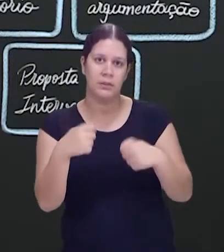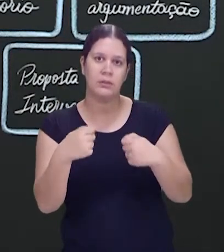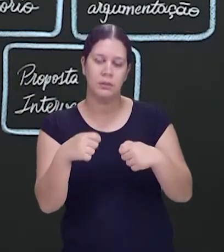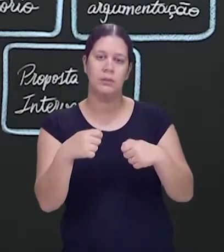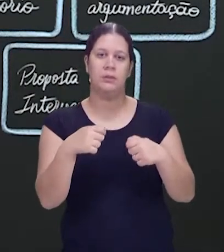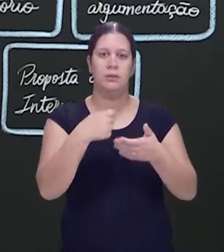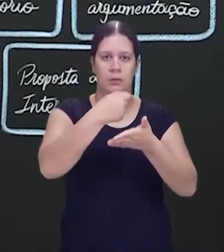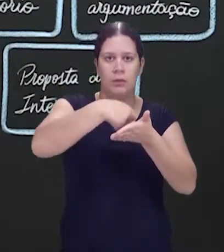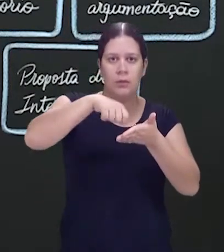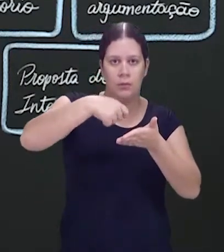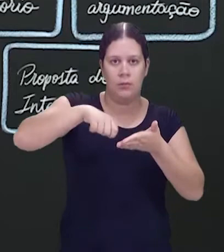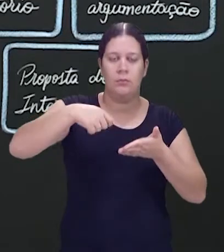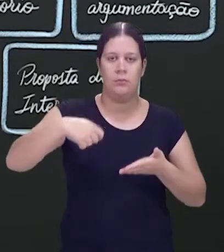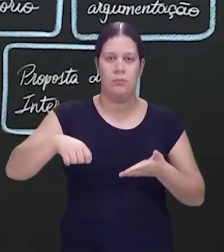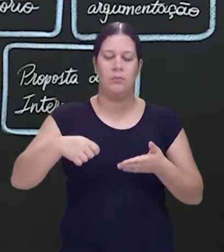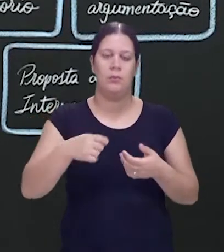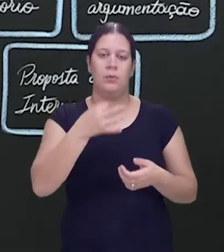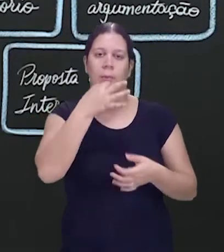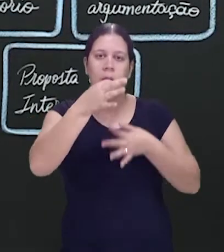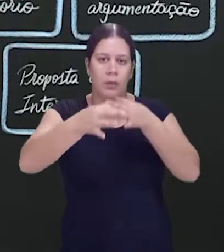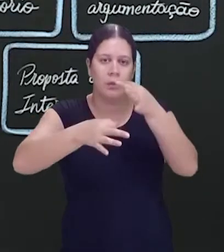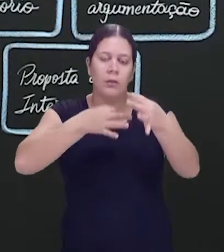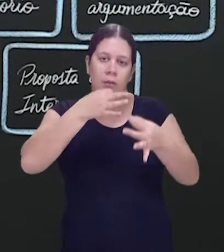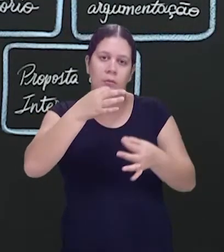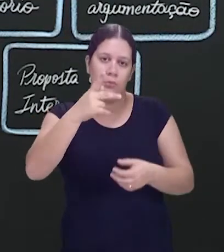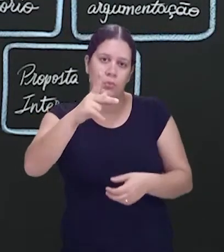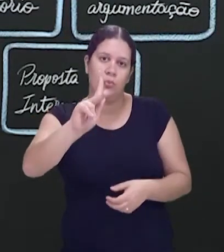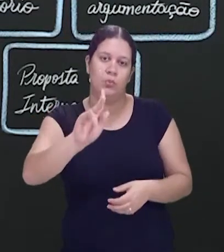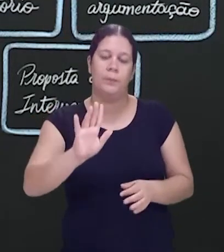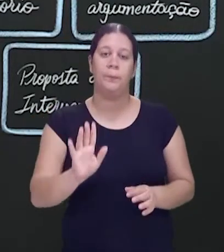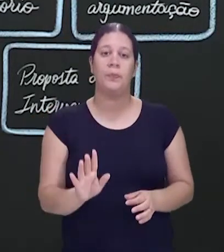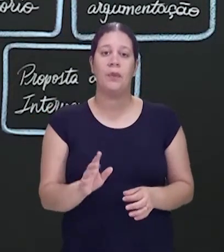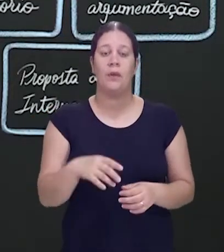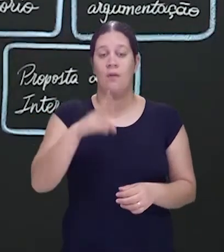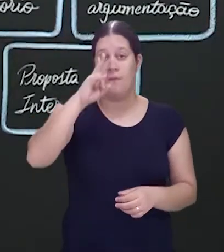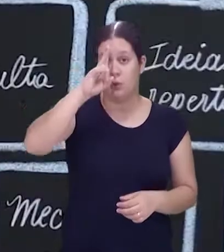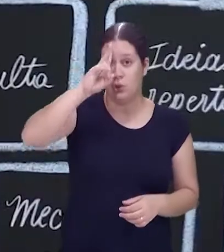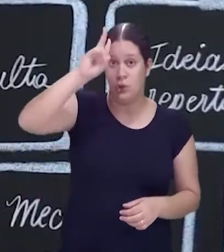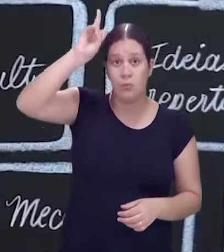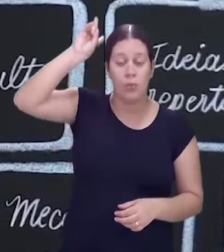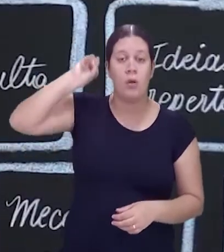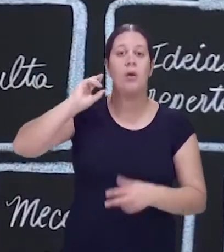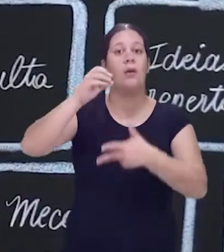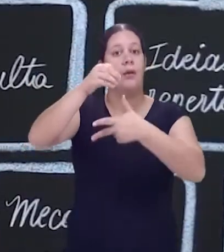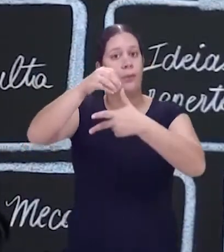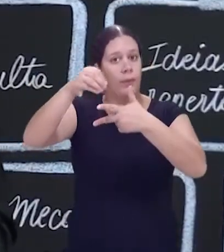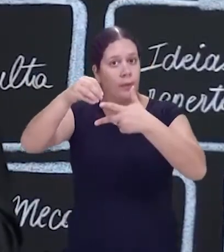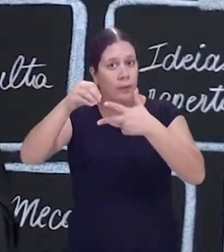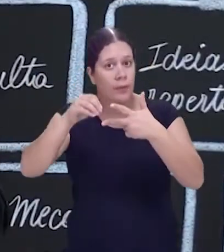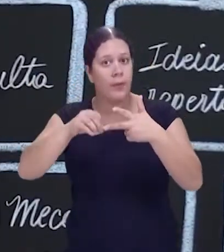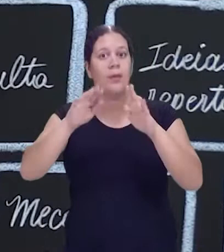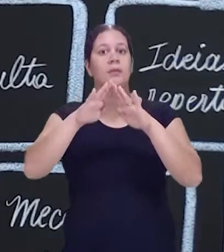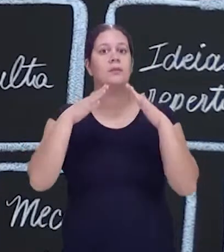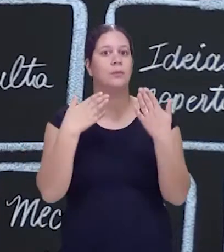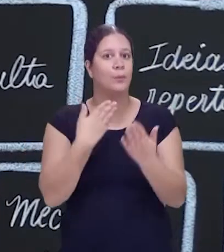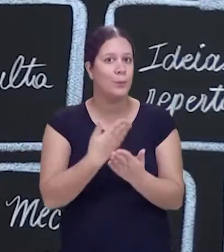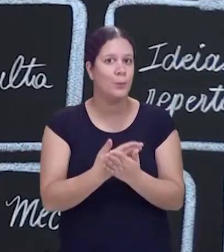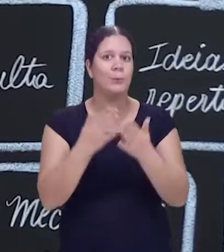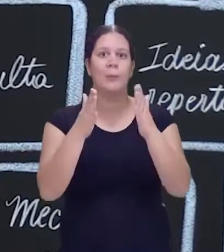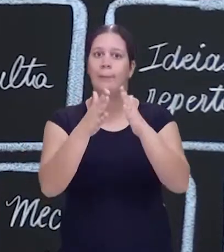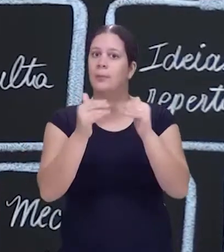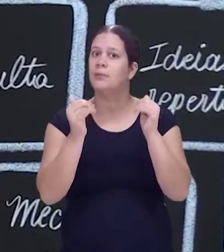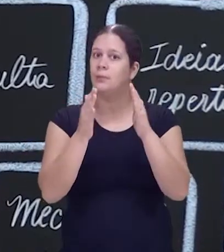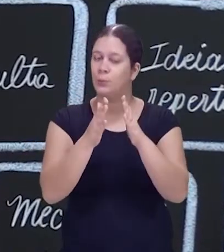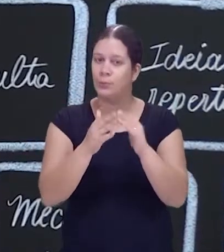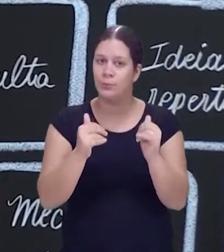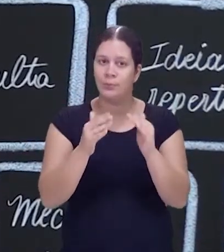da exposição de uma opinião e da defesa de um ponto de vista. Os vestibulares, o Enem, as escolas gostam muito de solicitar